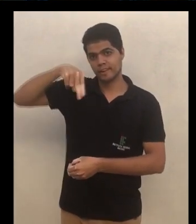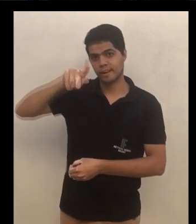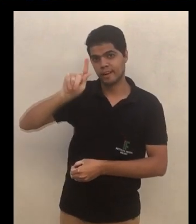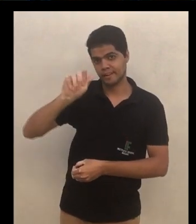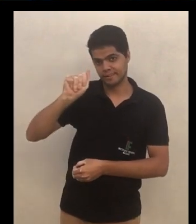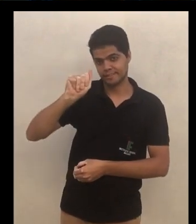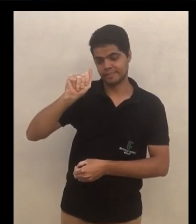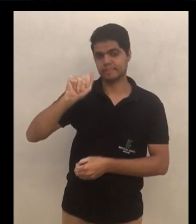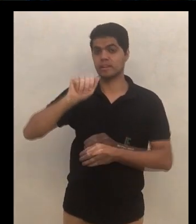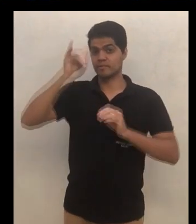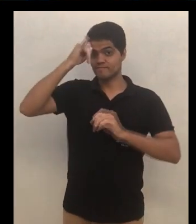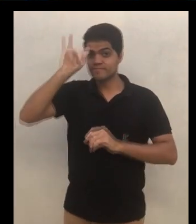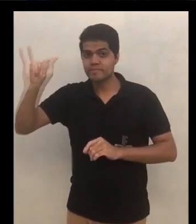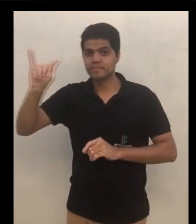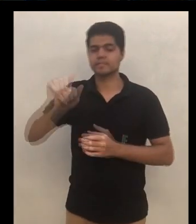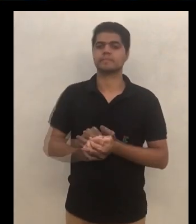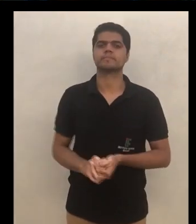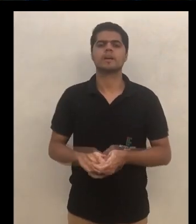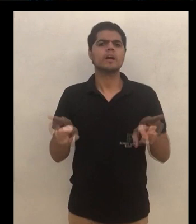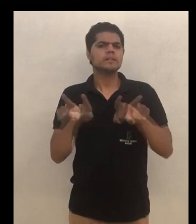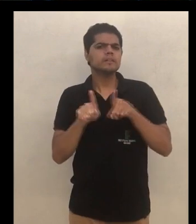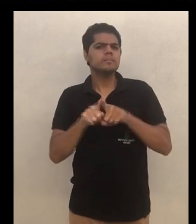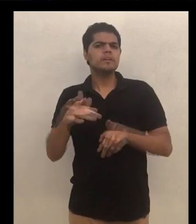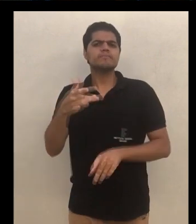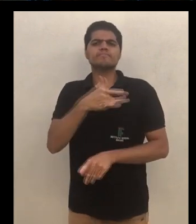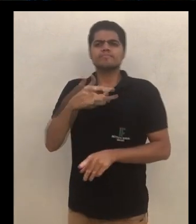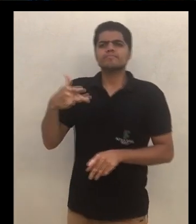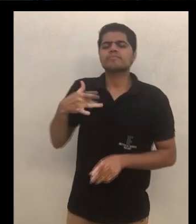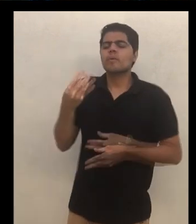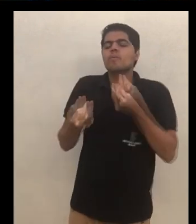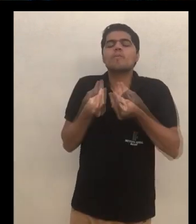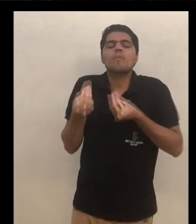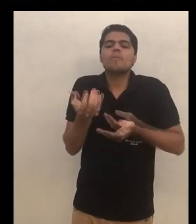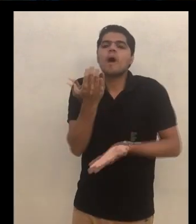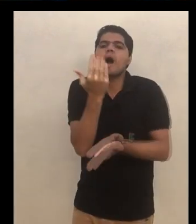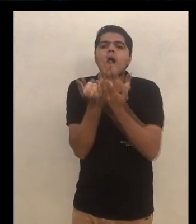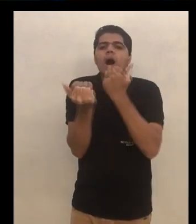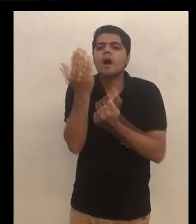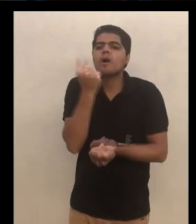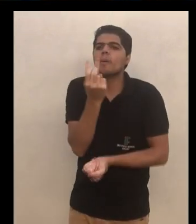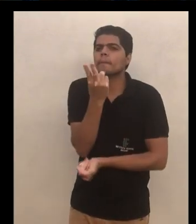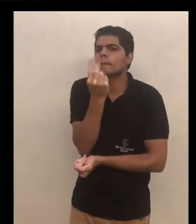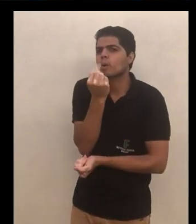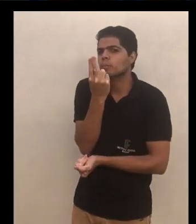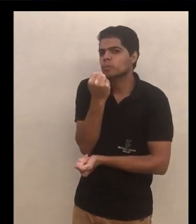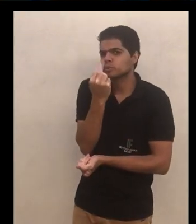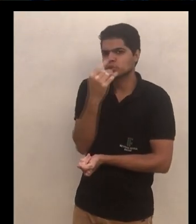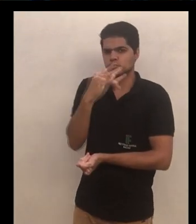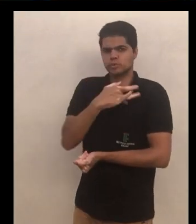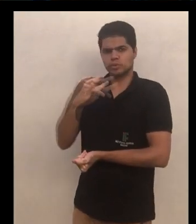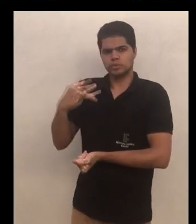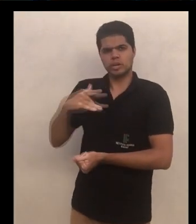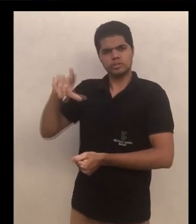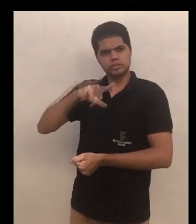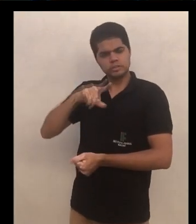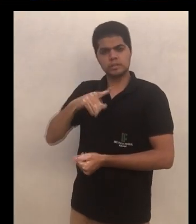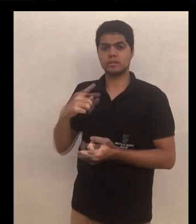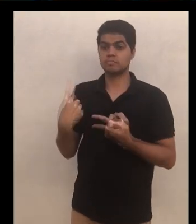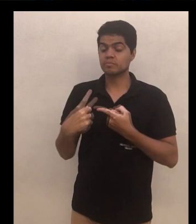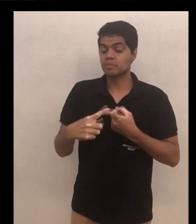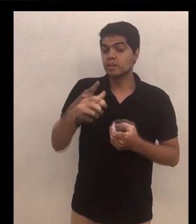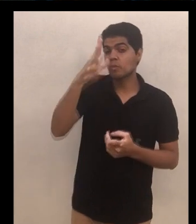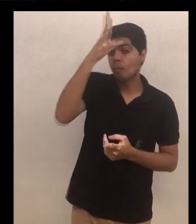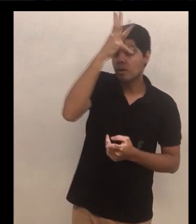Oferecer alimentação nutritiva, saudável, de qualidade e quantidade. Eu digo sempre que o animal ele tem uma